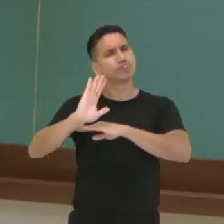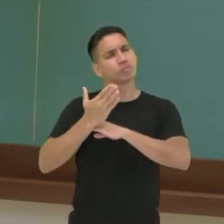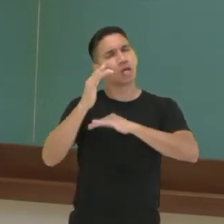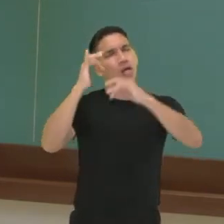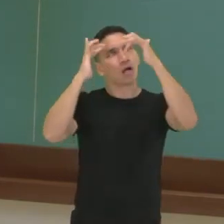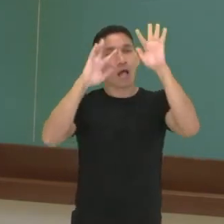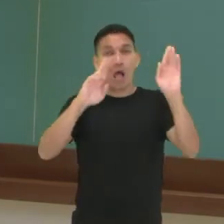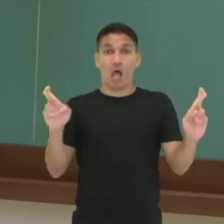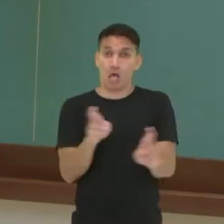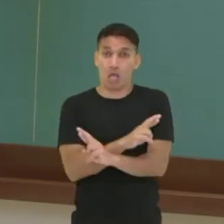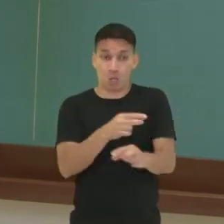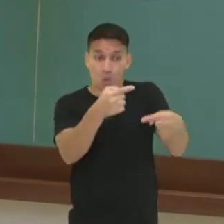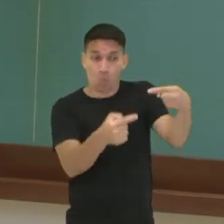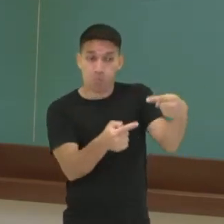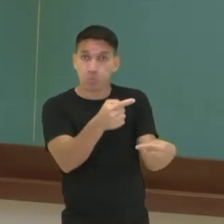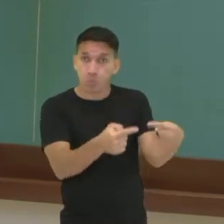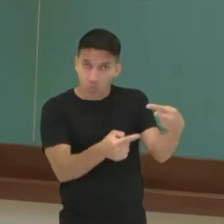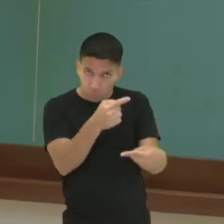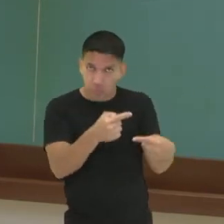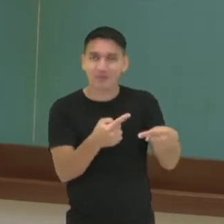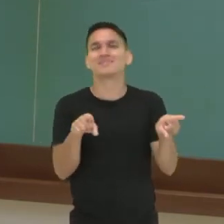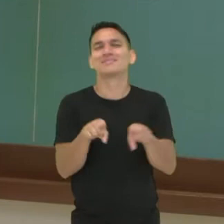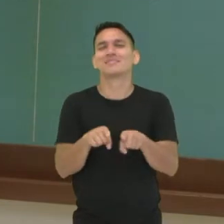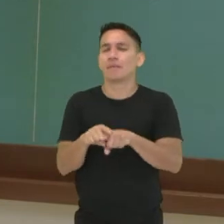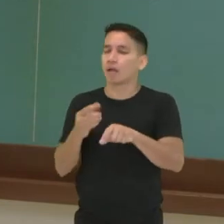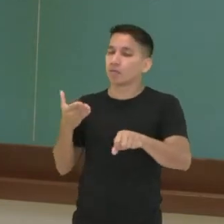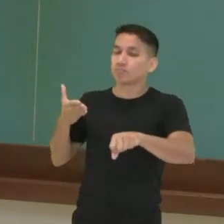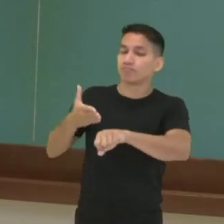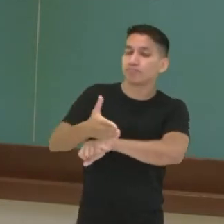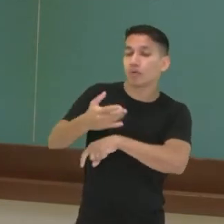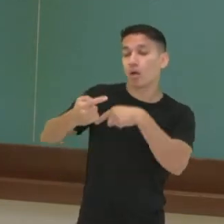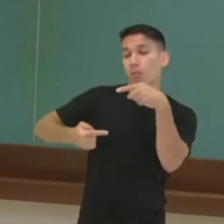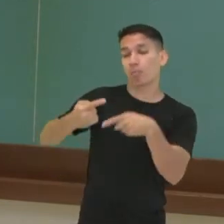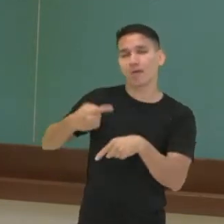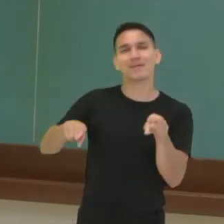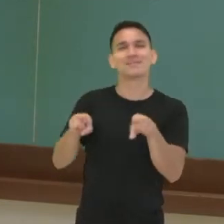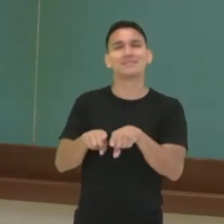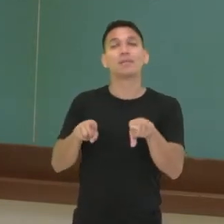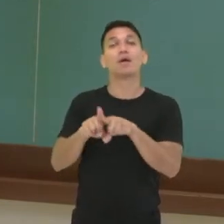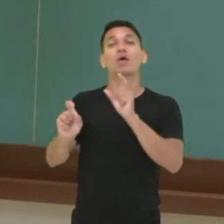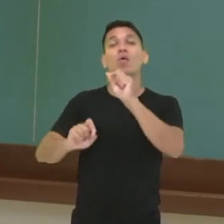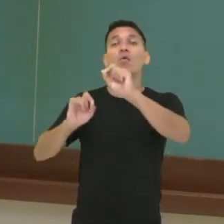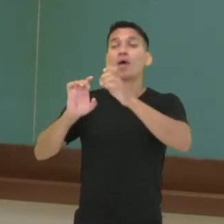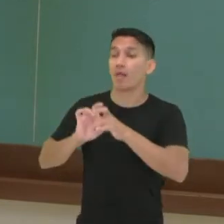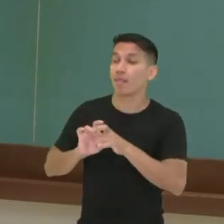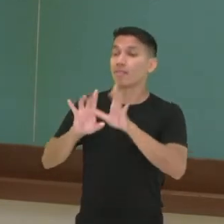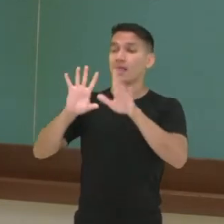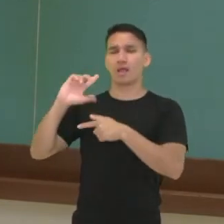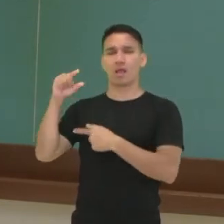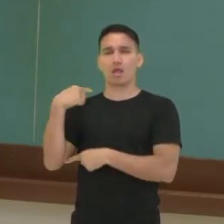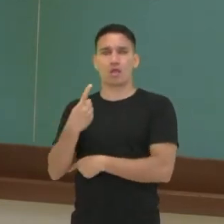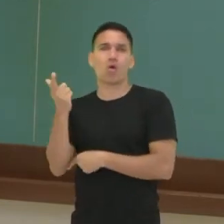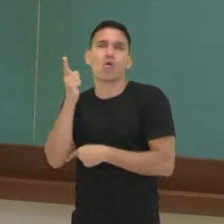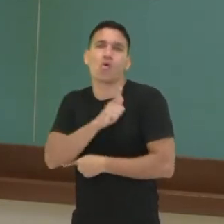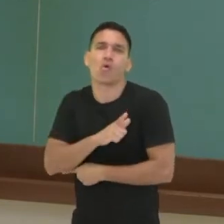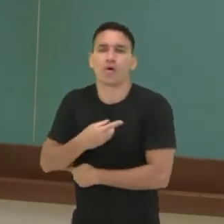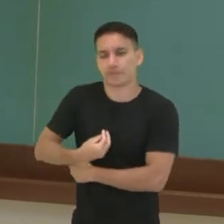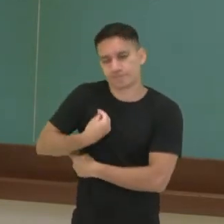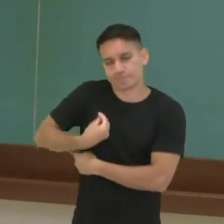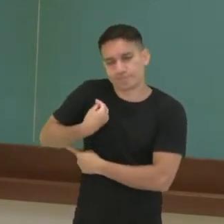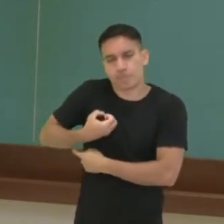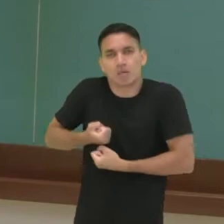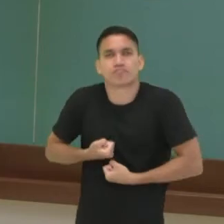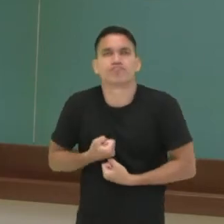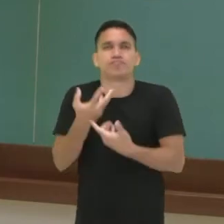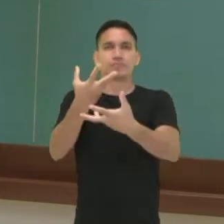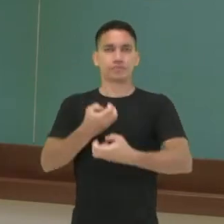relação entre a política, a participação política e a liberdade que nós temos de falar, de